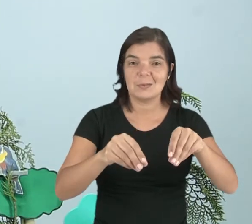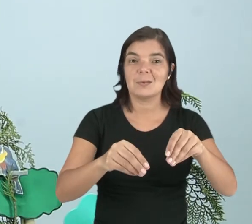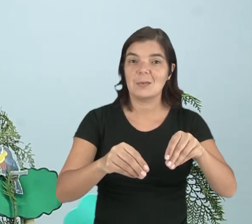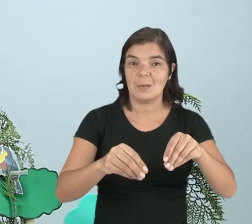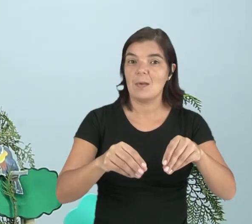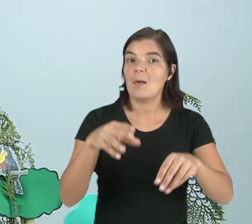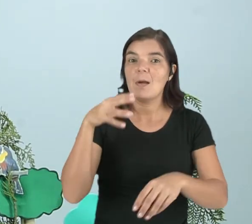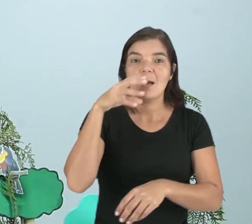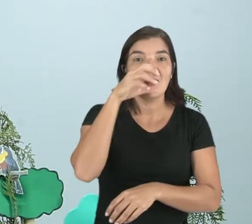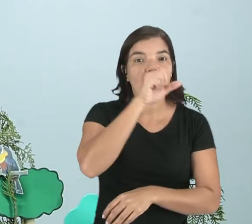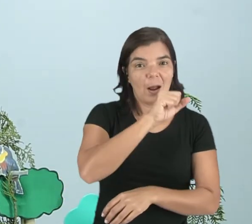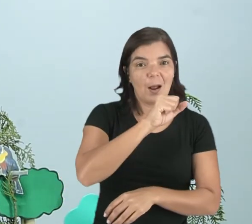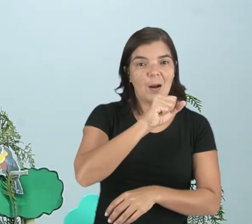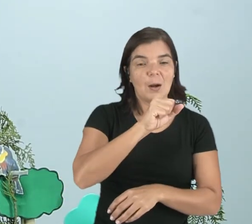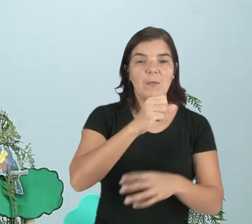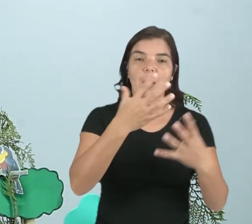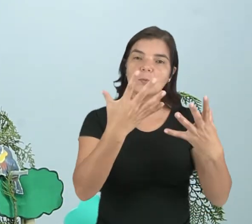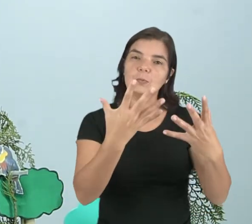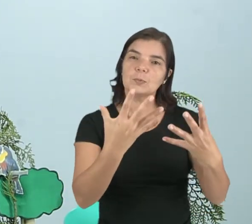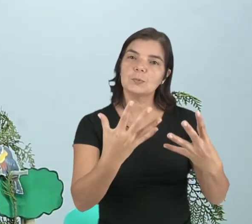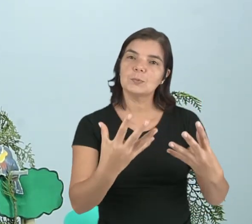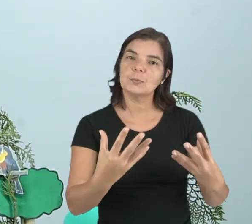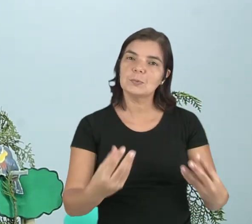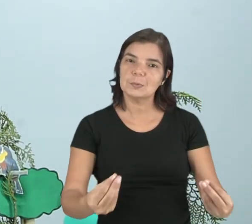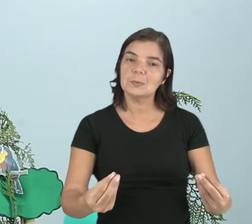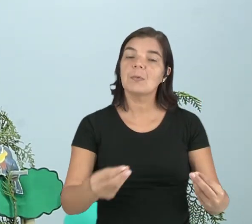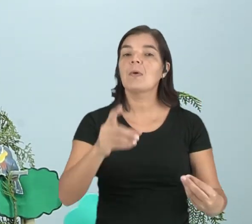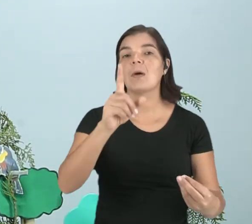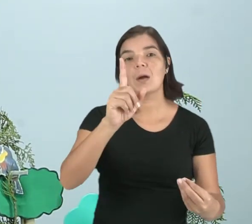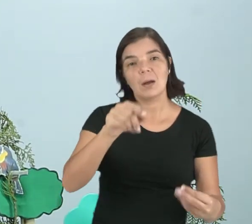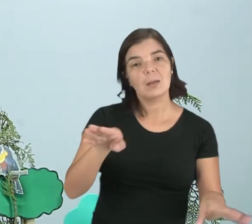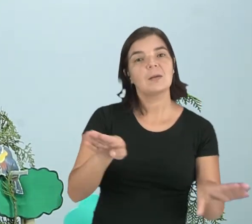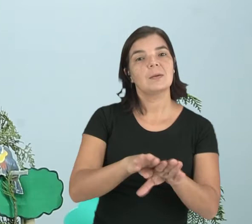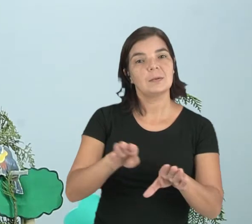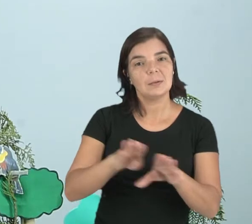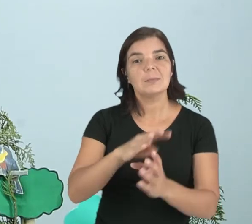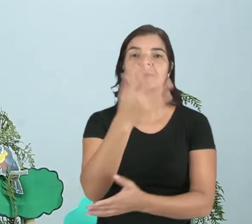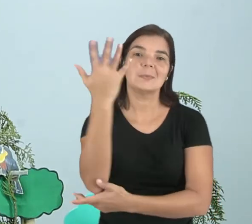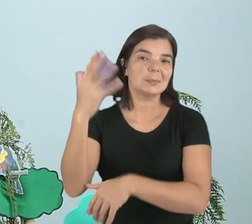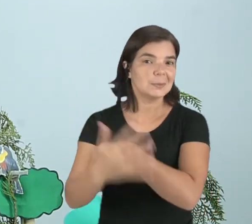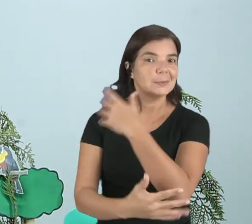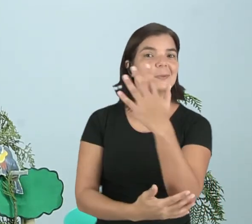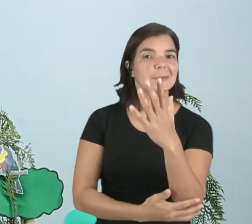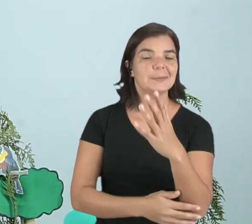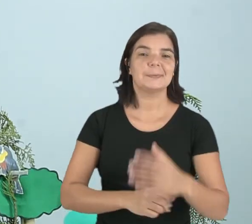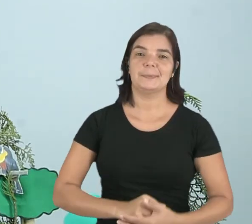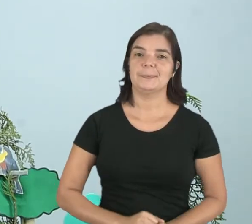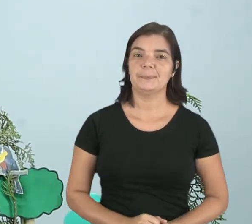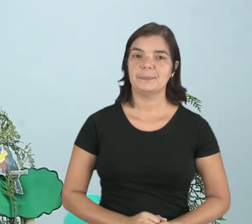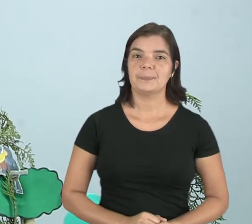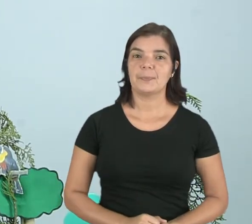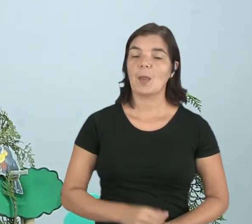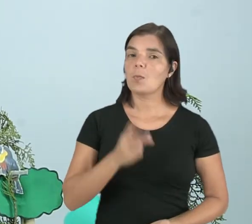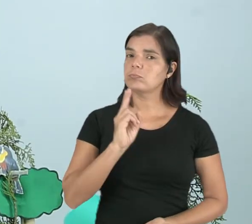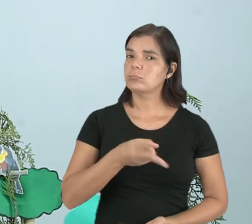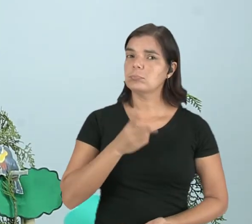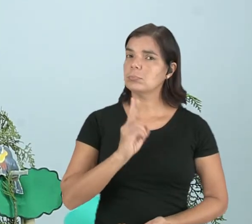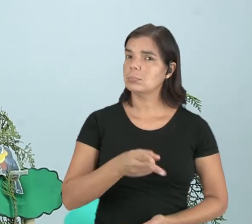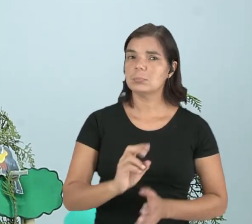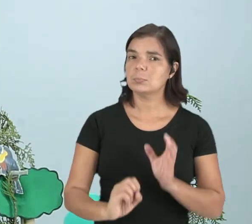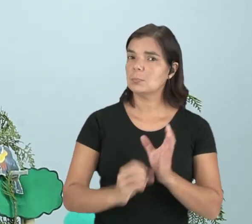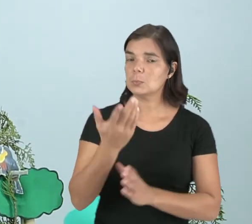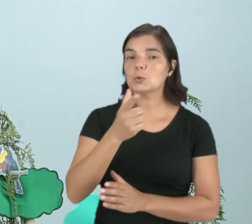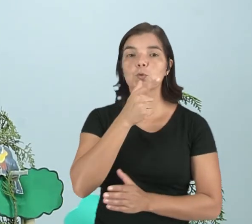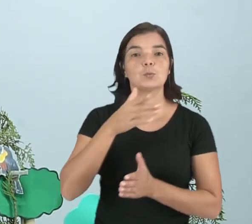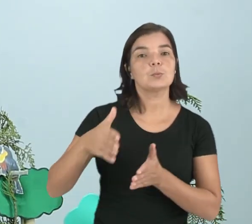ela automaticamente vai se gastando. Então, é uma ação também da natureza. Essa mesma ação pode ocorrer